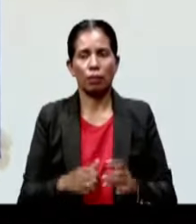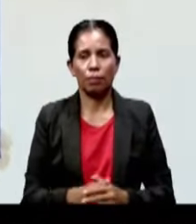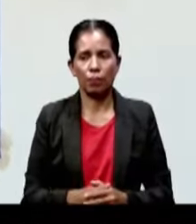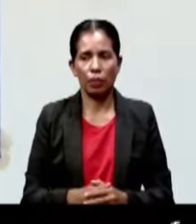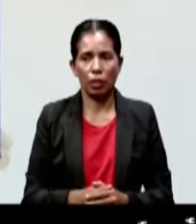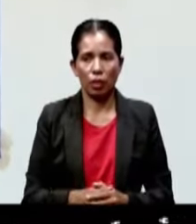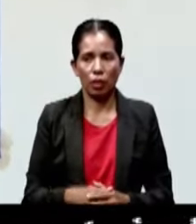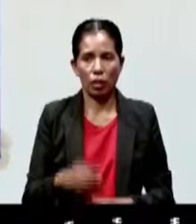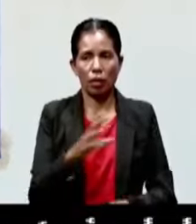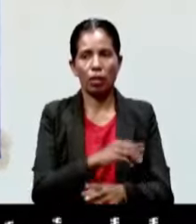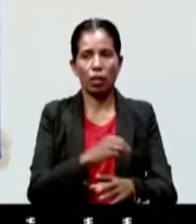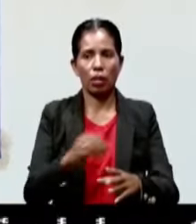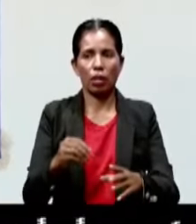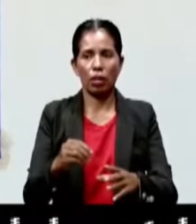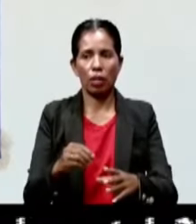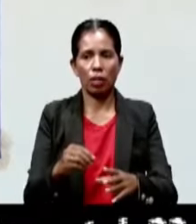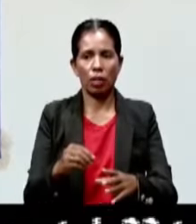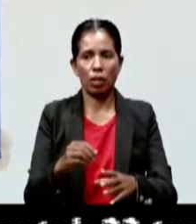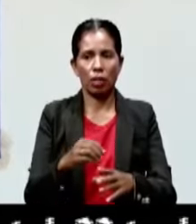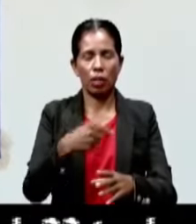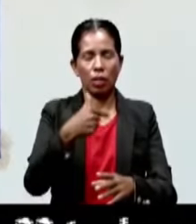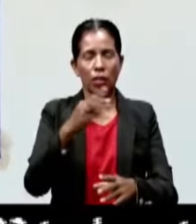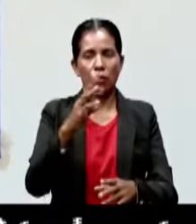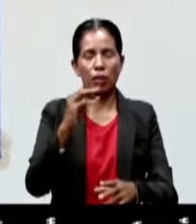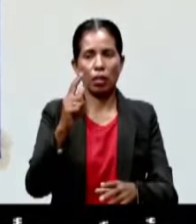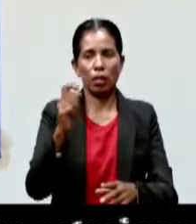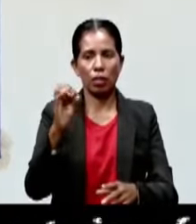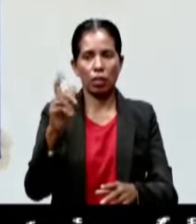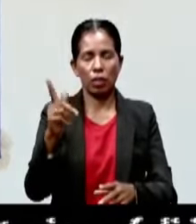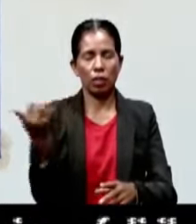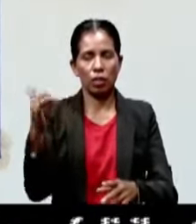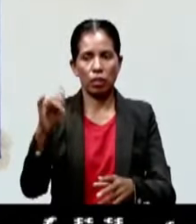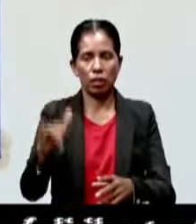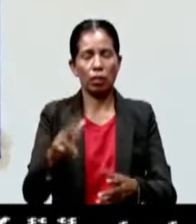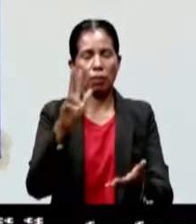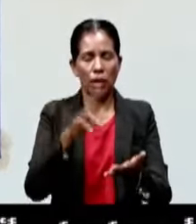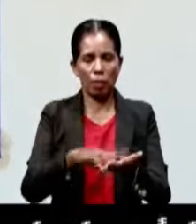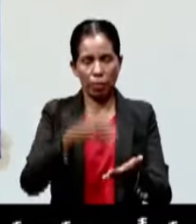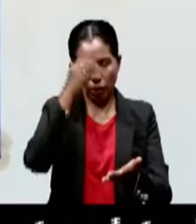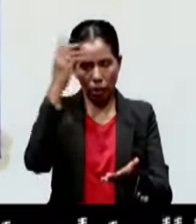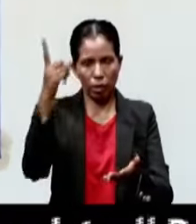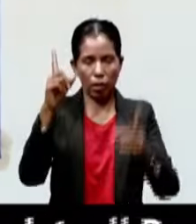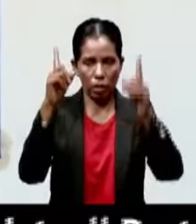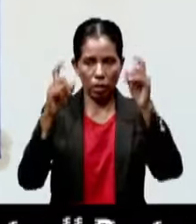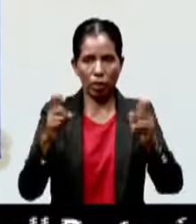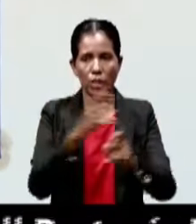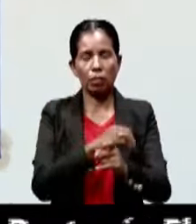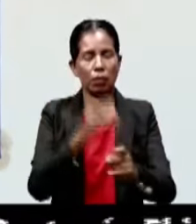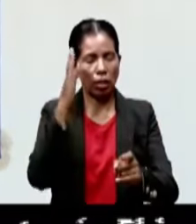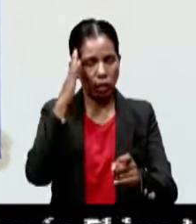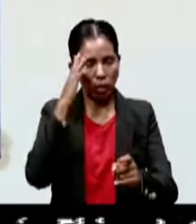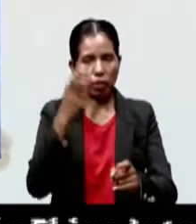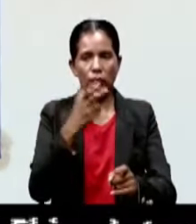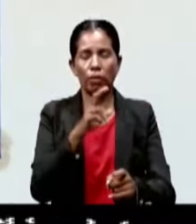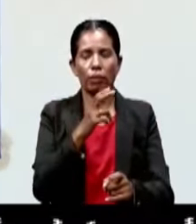a gramática ou decor gramática, essa lá é. Sira bele passa e exame, sira bele decor verbo sira, mas be,